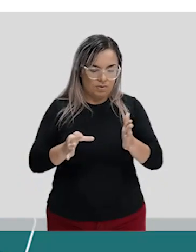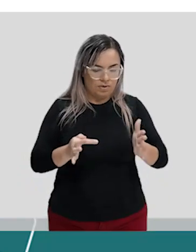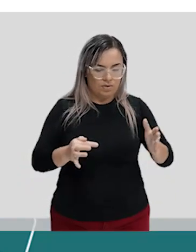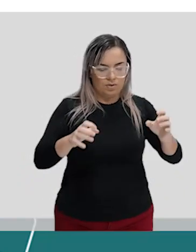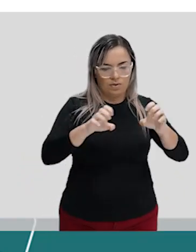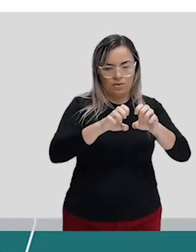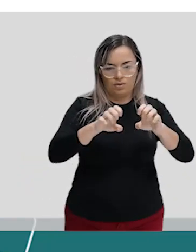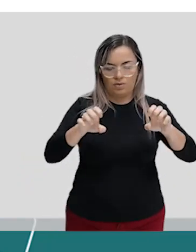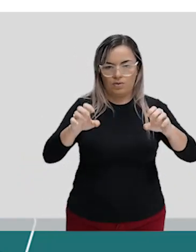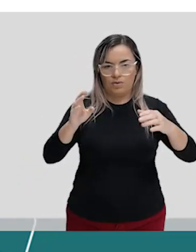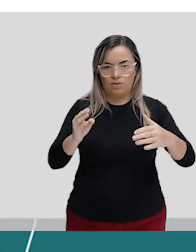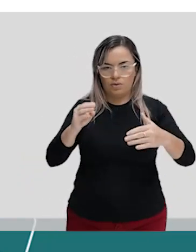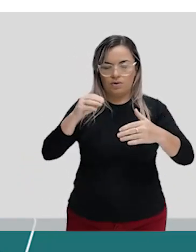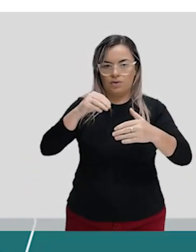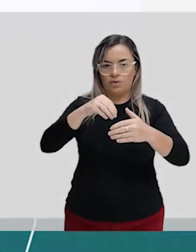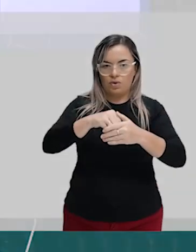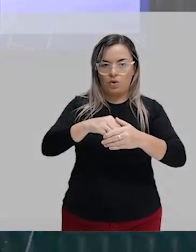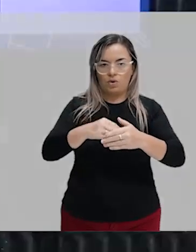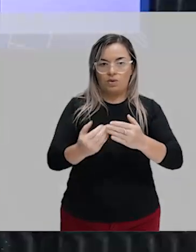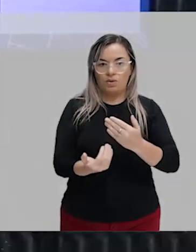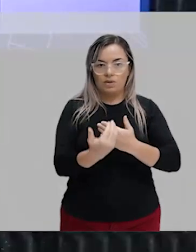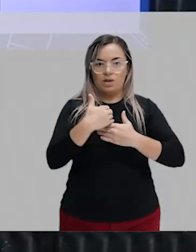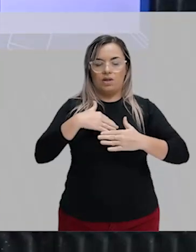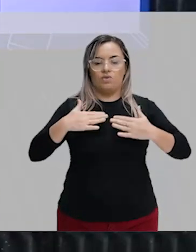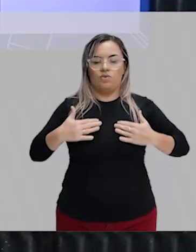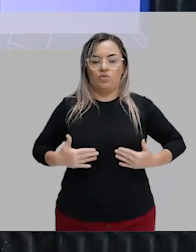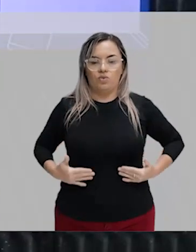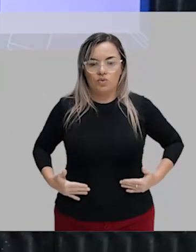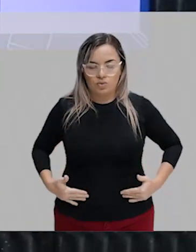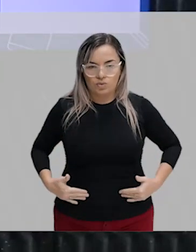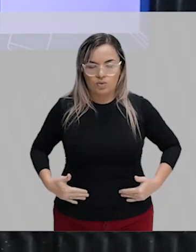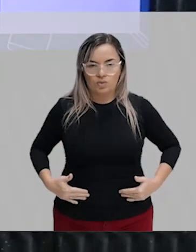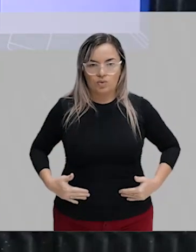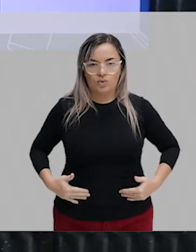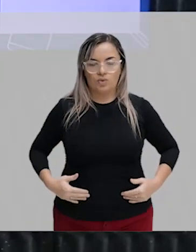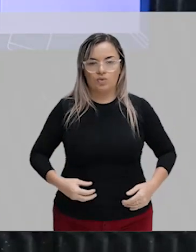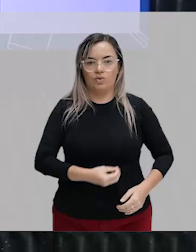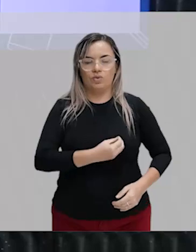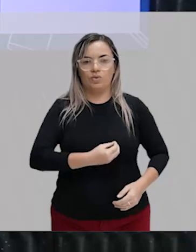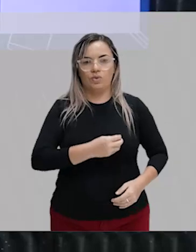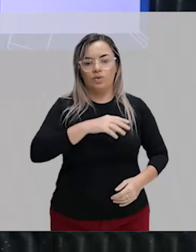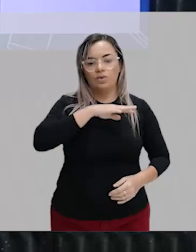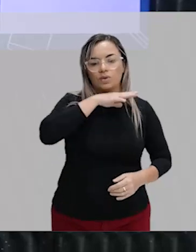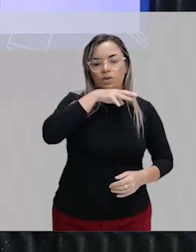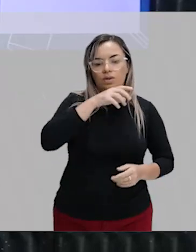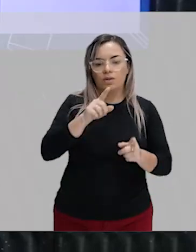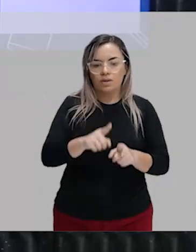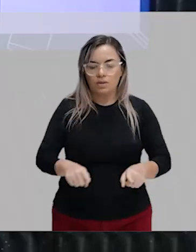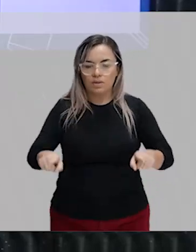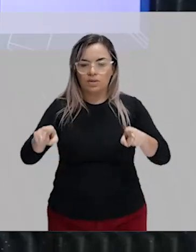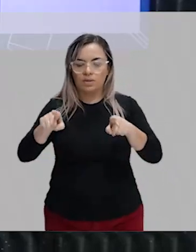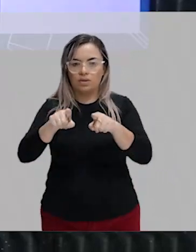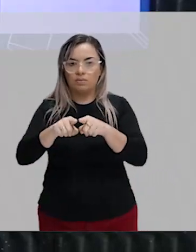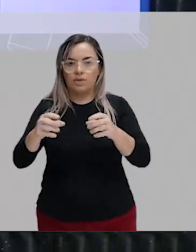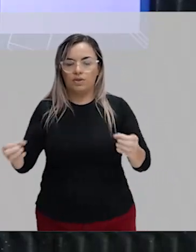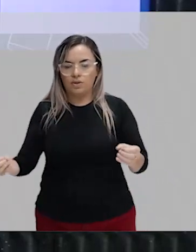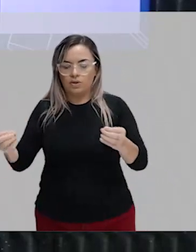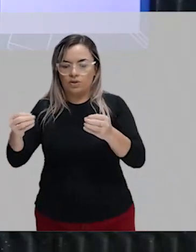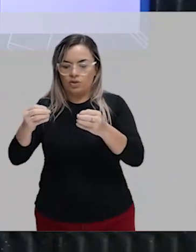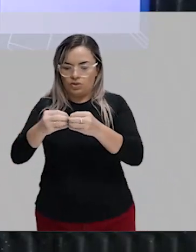ela faz parte do corpo dos indivíduos, e pode assumir a função de enzimas, que são os